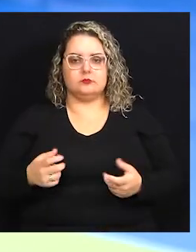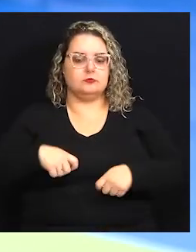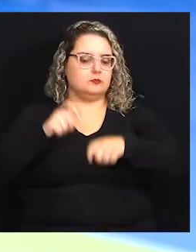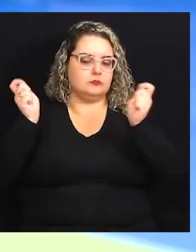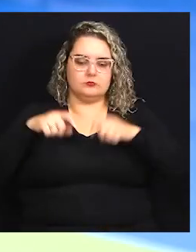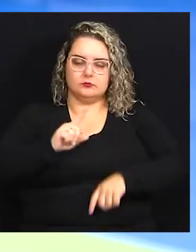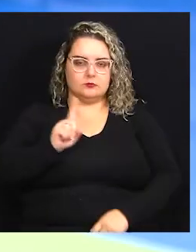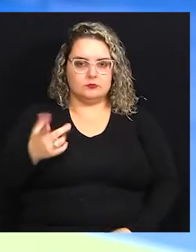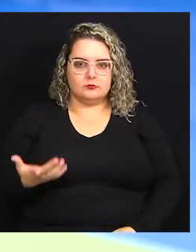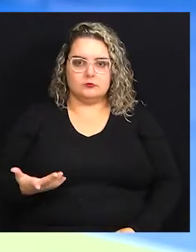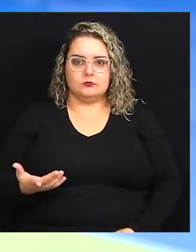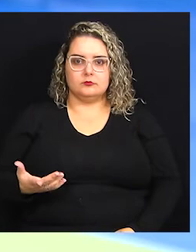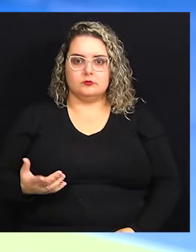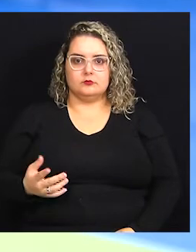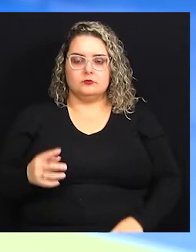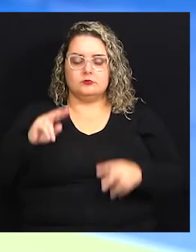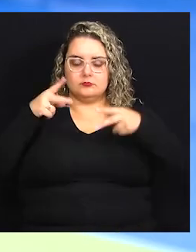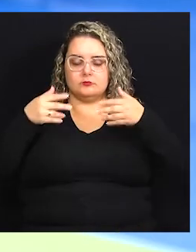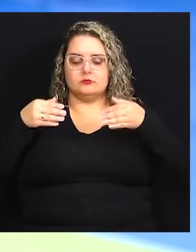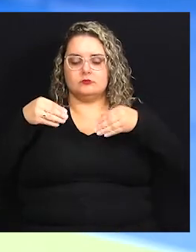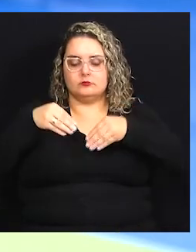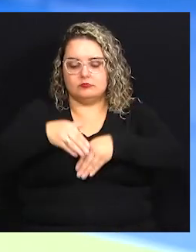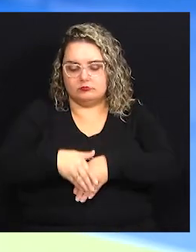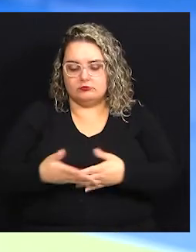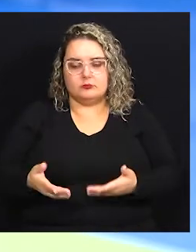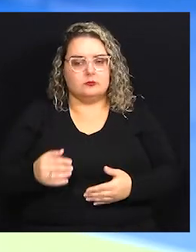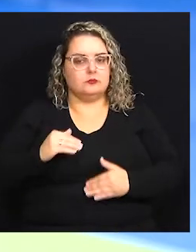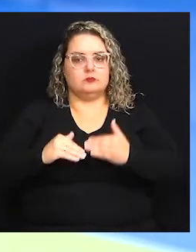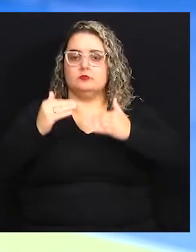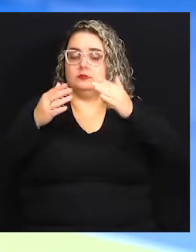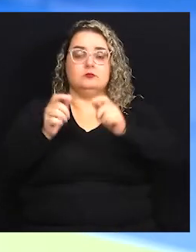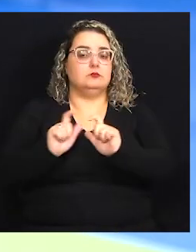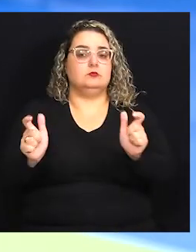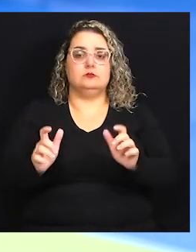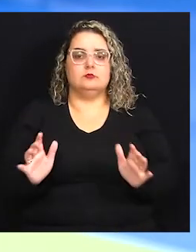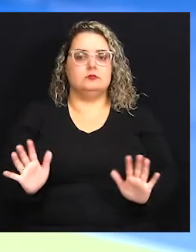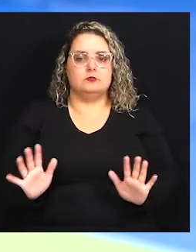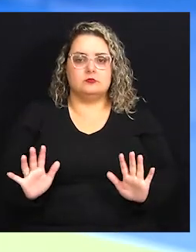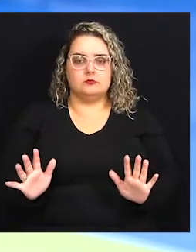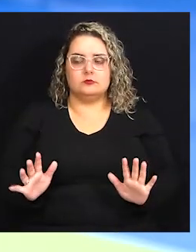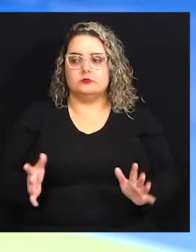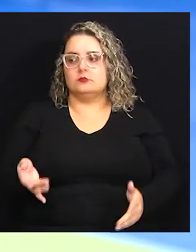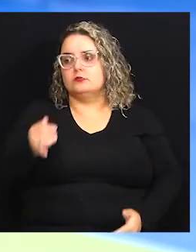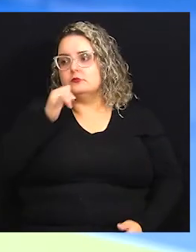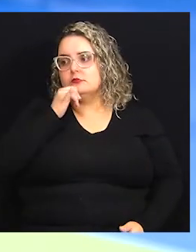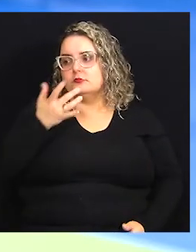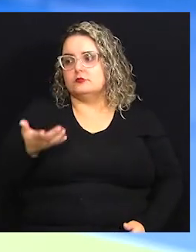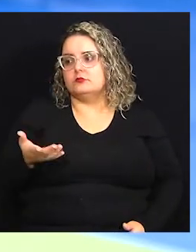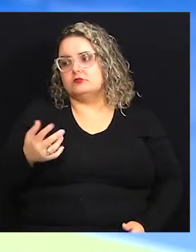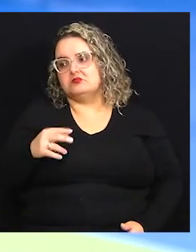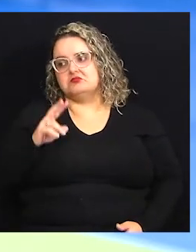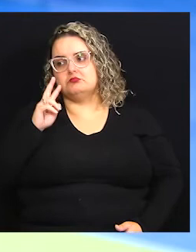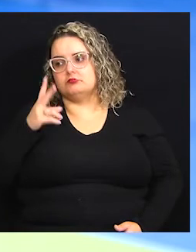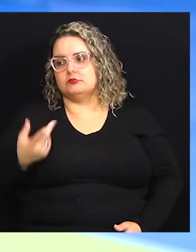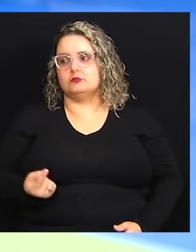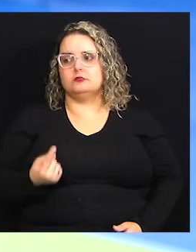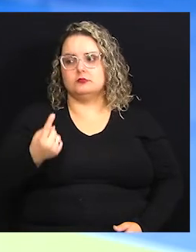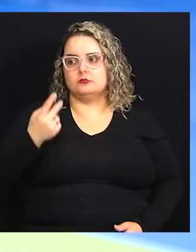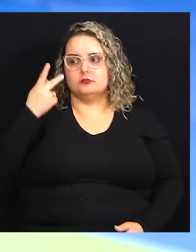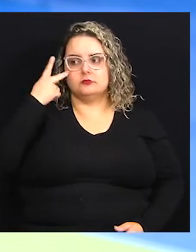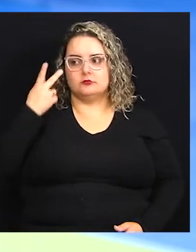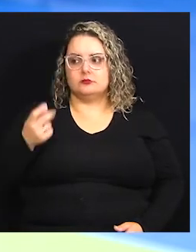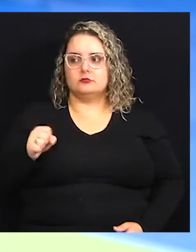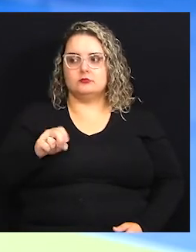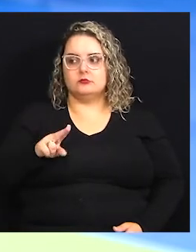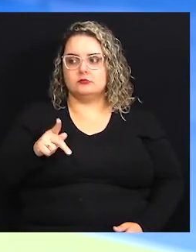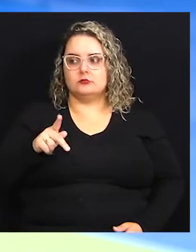vejo. Se você se colocar para baixo, seu projeto ele não cresce. Por exemplo, se eu falasse aqui, eu me vejo jogando mais um